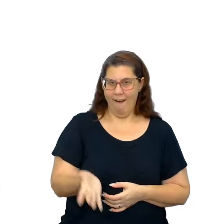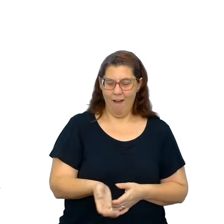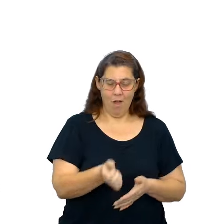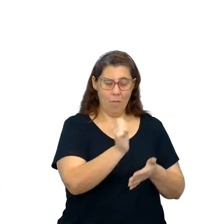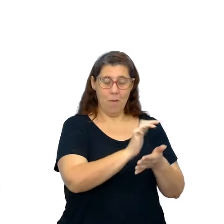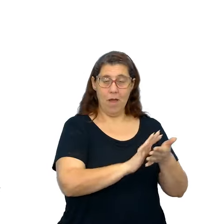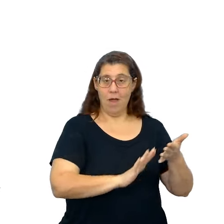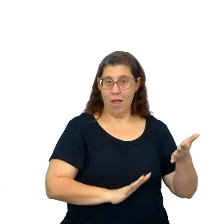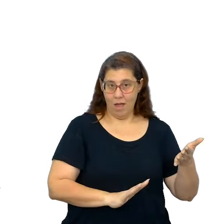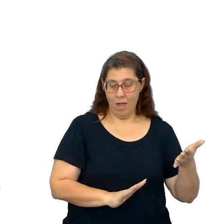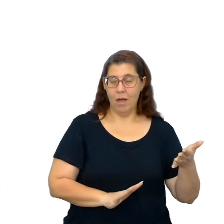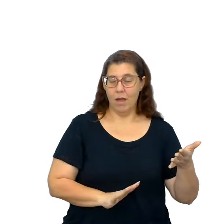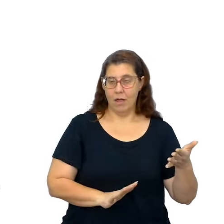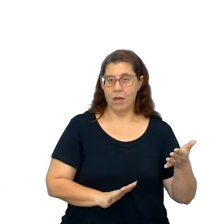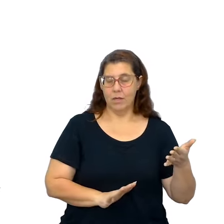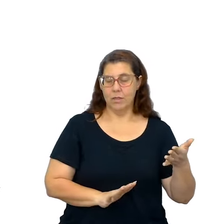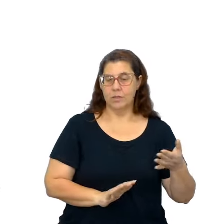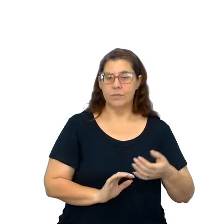que,